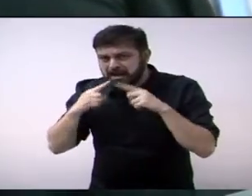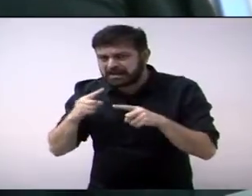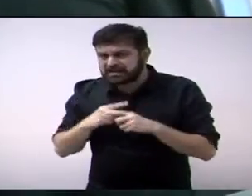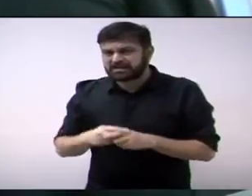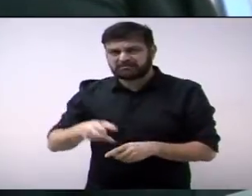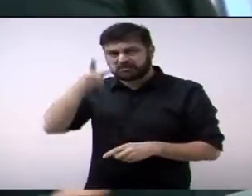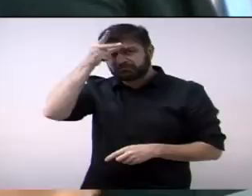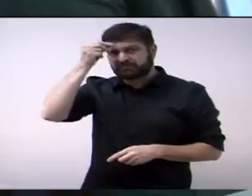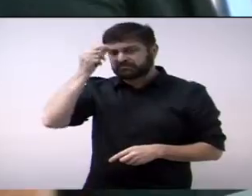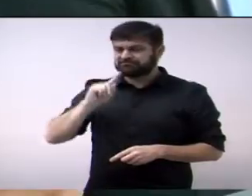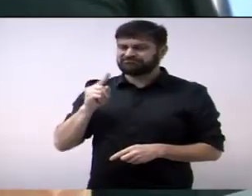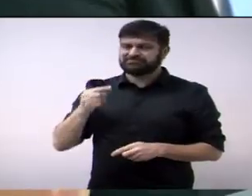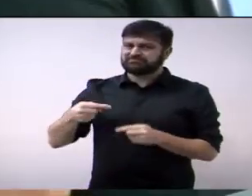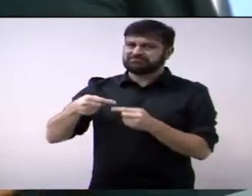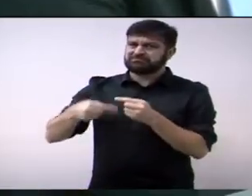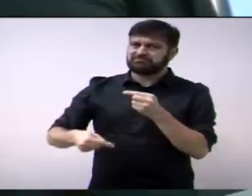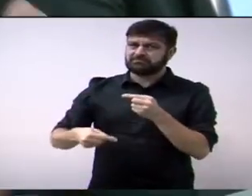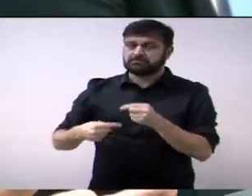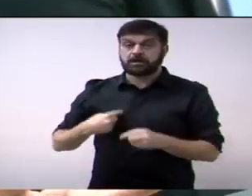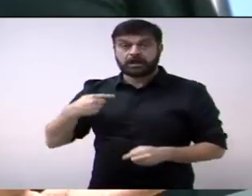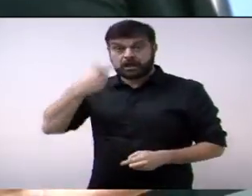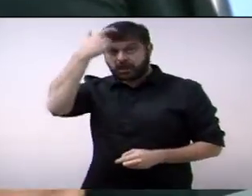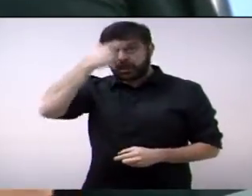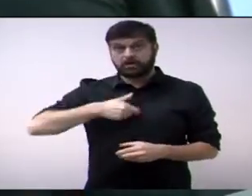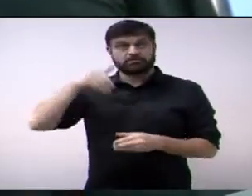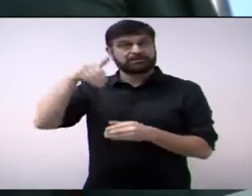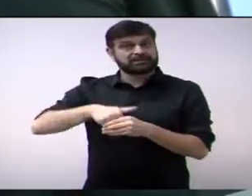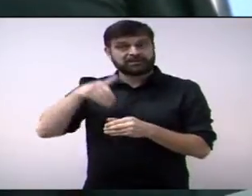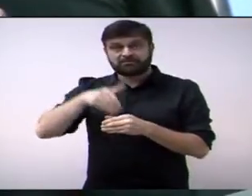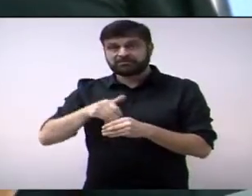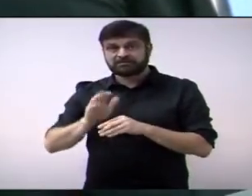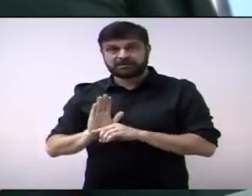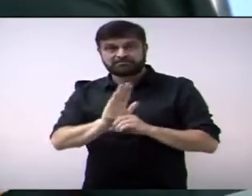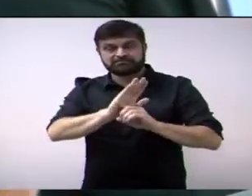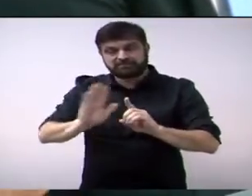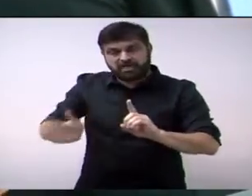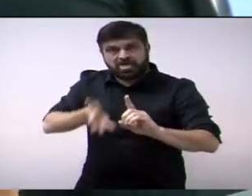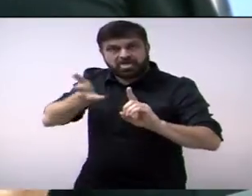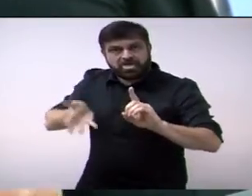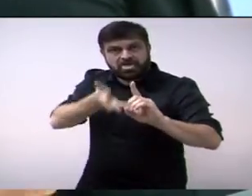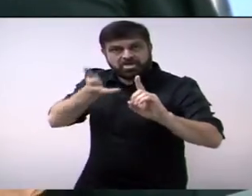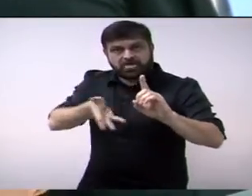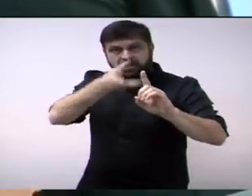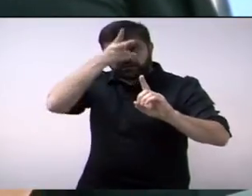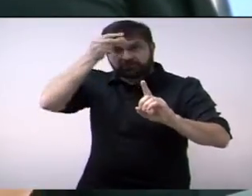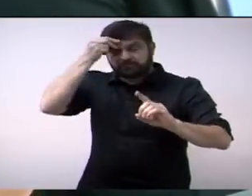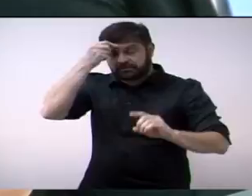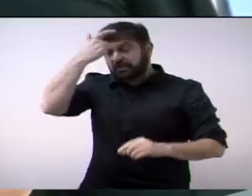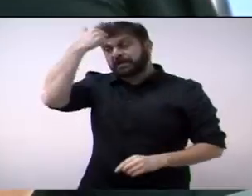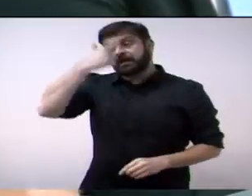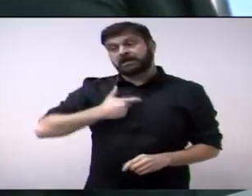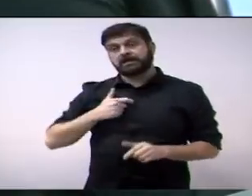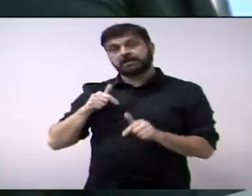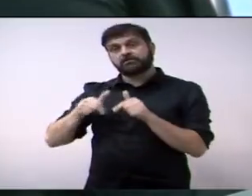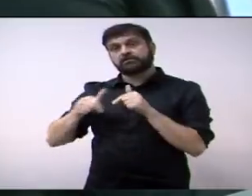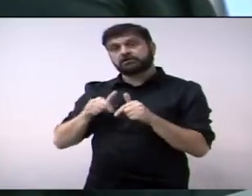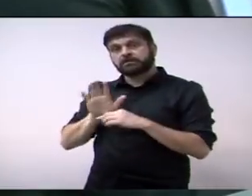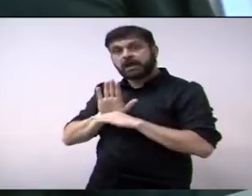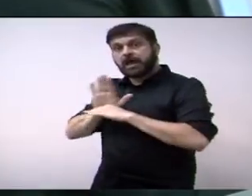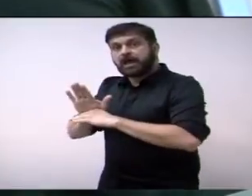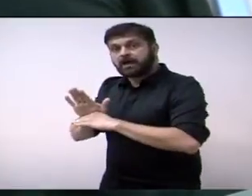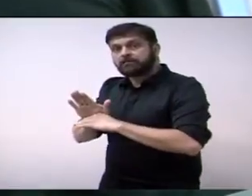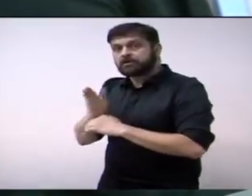governo. Eu não votei, não trabalhei para, todo mundo sabe para quem eu trabalhei nas últimas